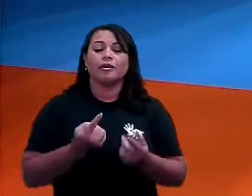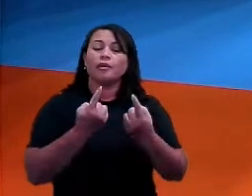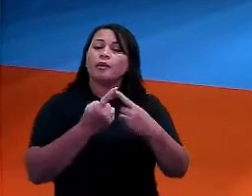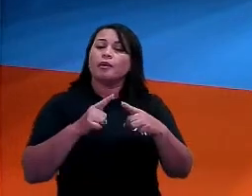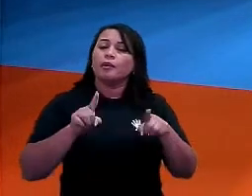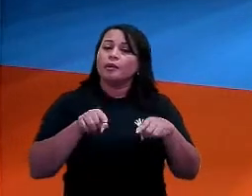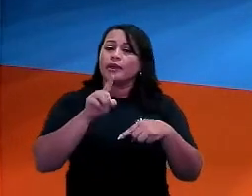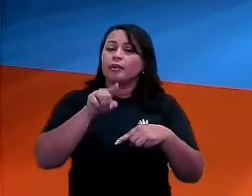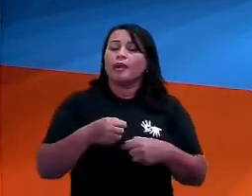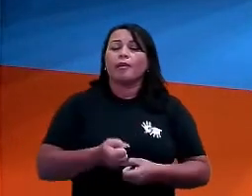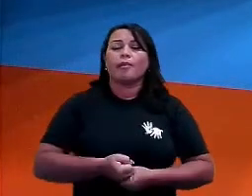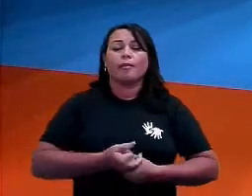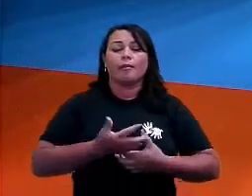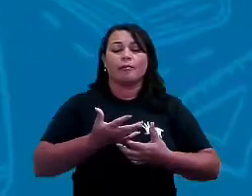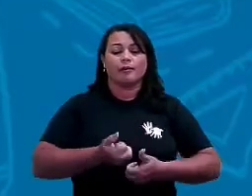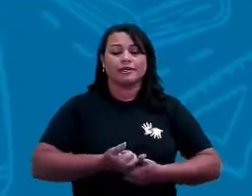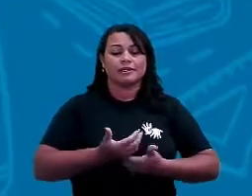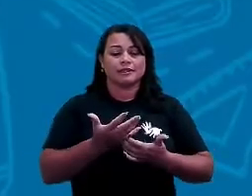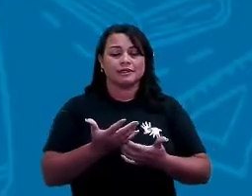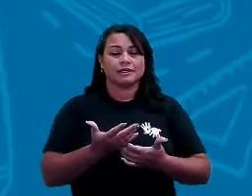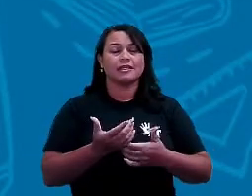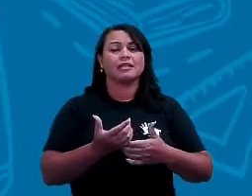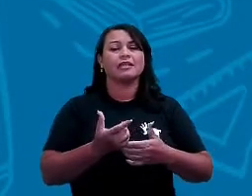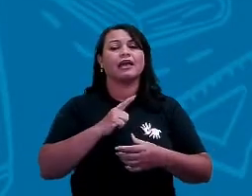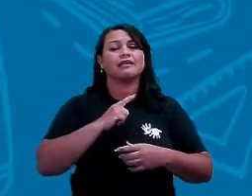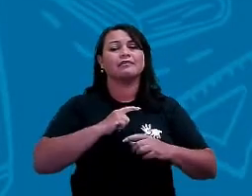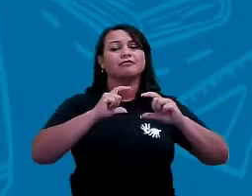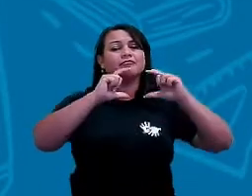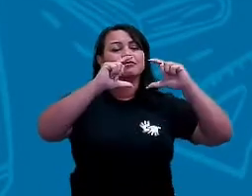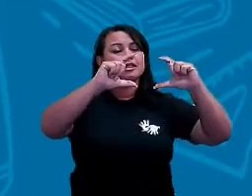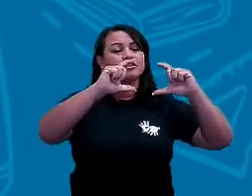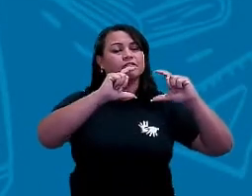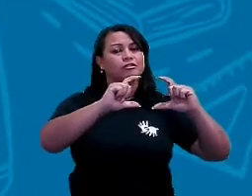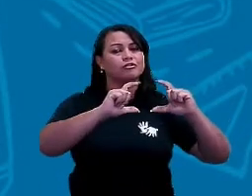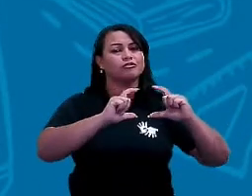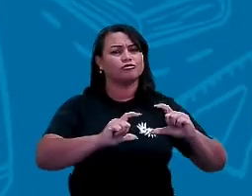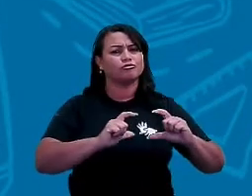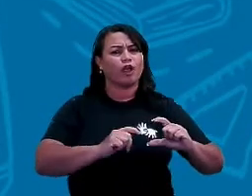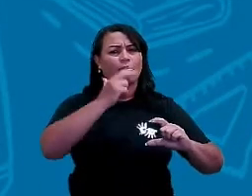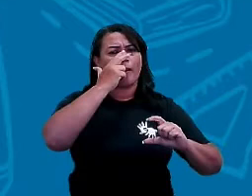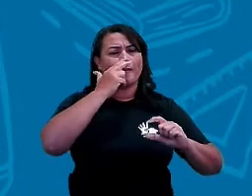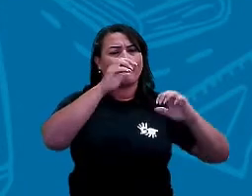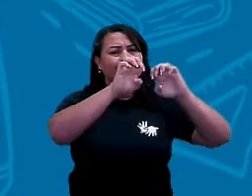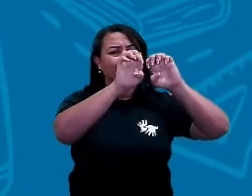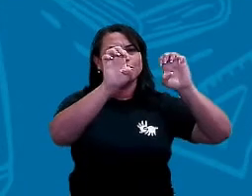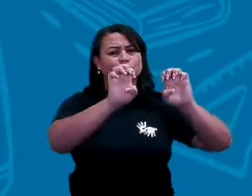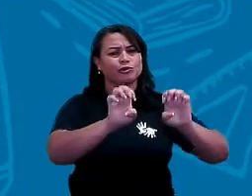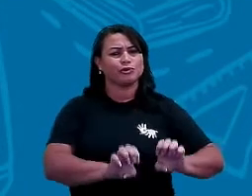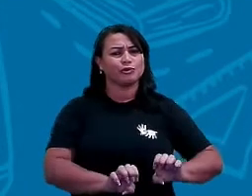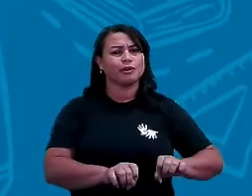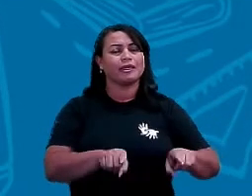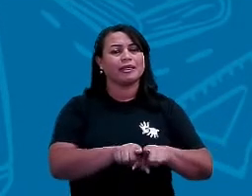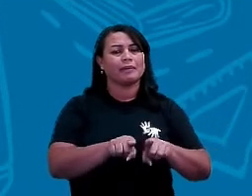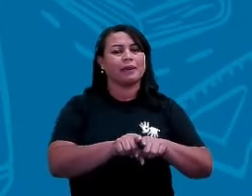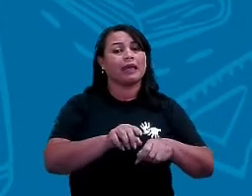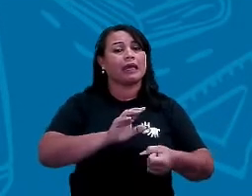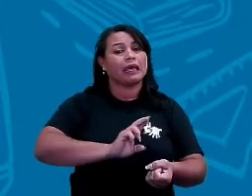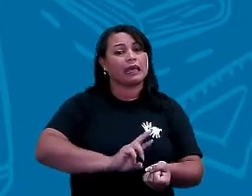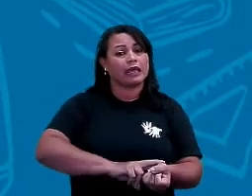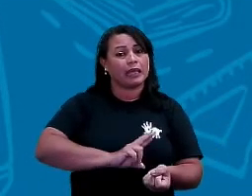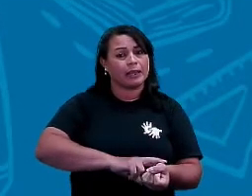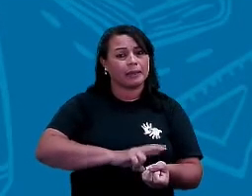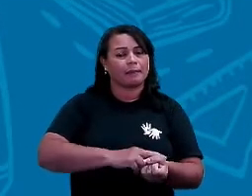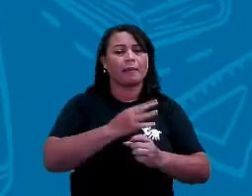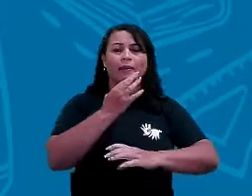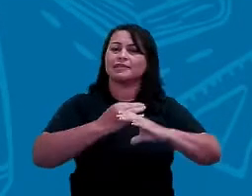é uma poesia métrica de estrofes sucessivas com a mesma estrutura e esquemas de rima para serem cantadas